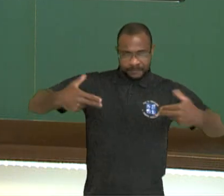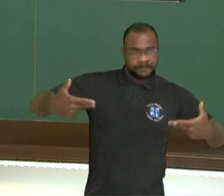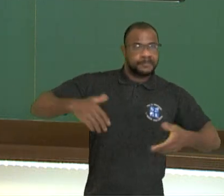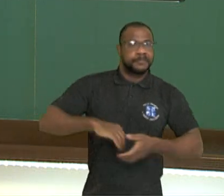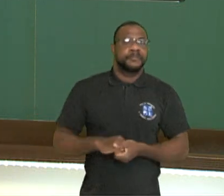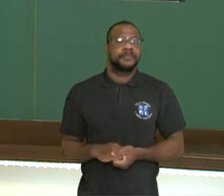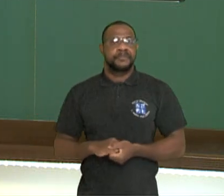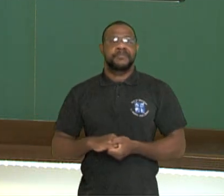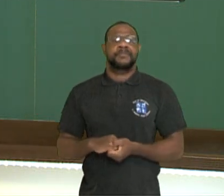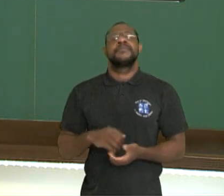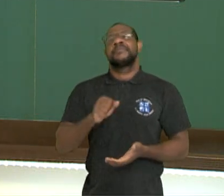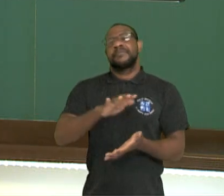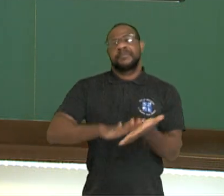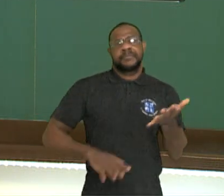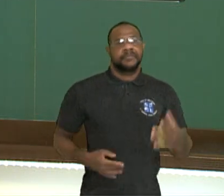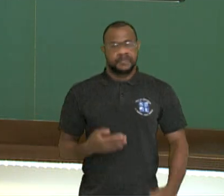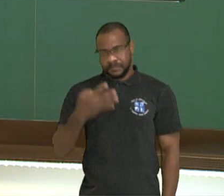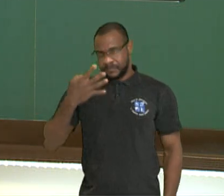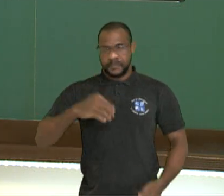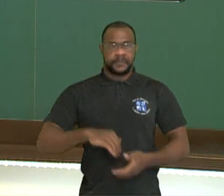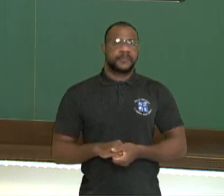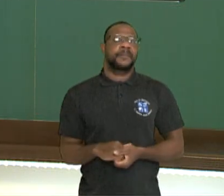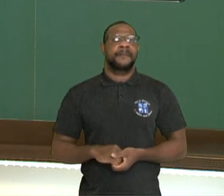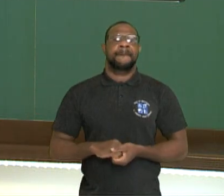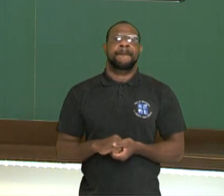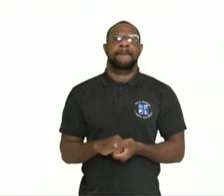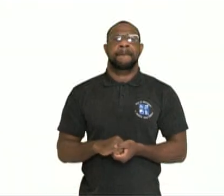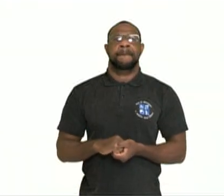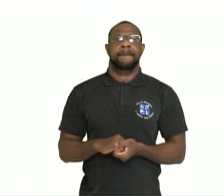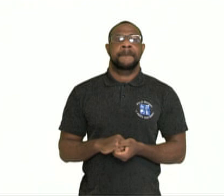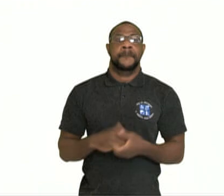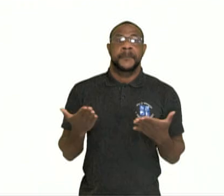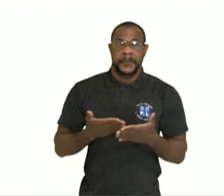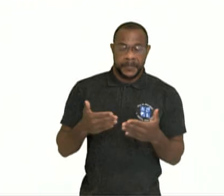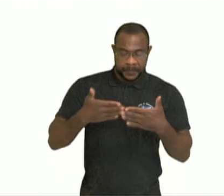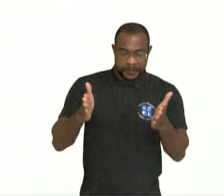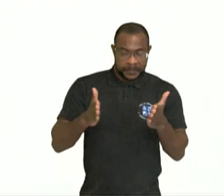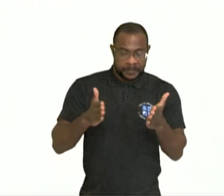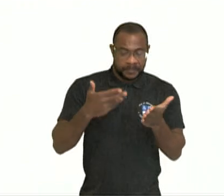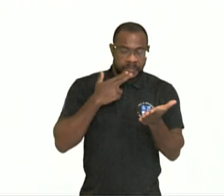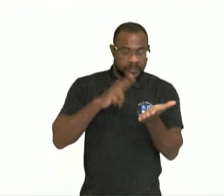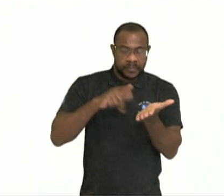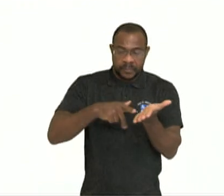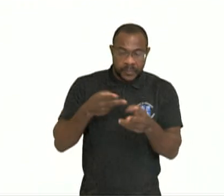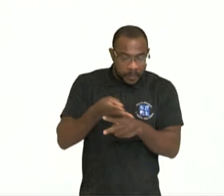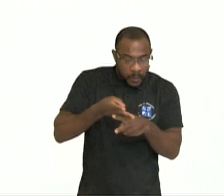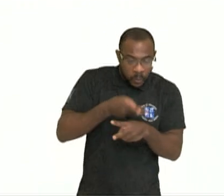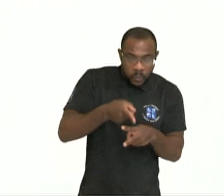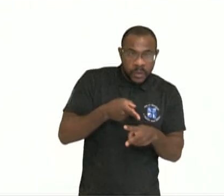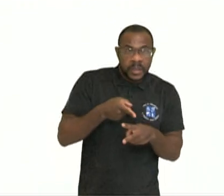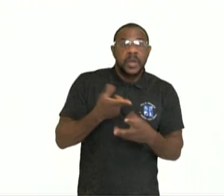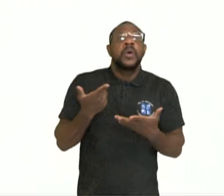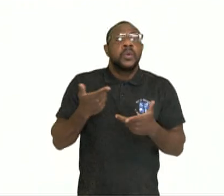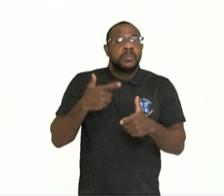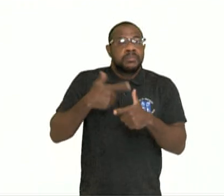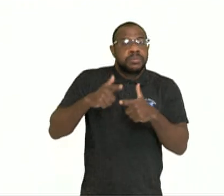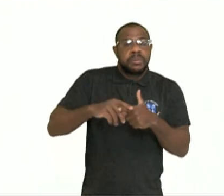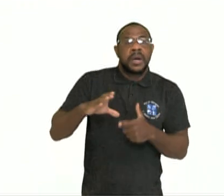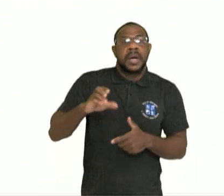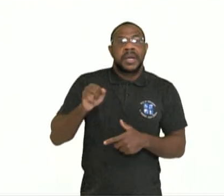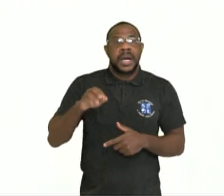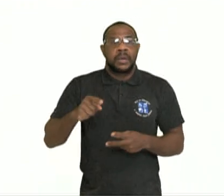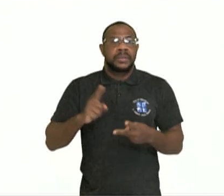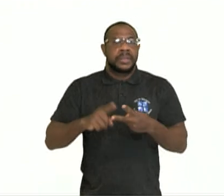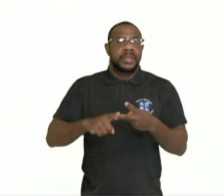Vamos lá, próxima atividade, atividade número 4. Localize na carta aberta um argumento de causa e consequência e um